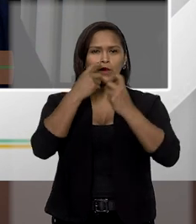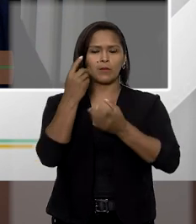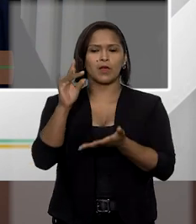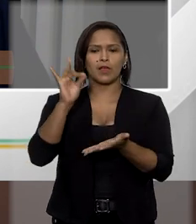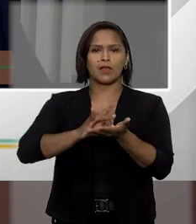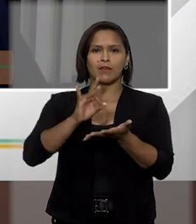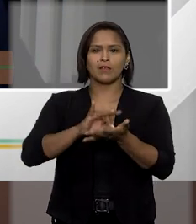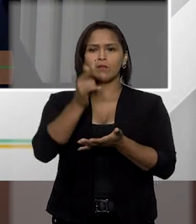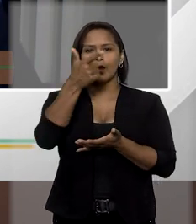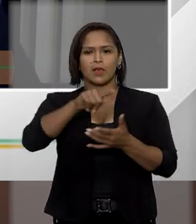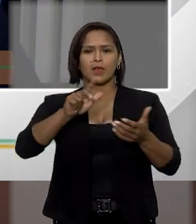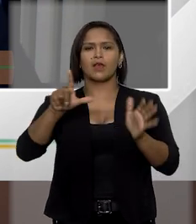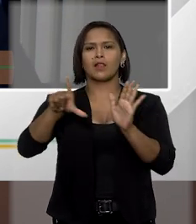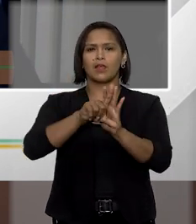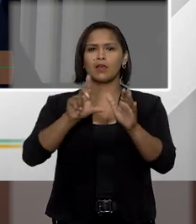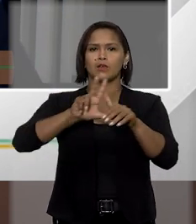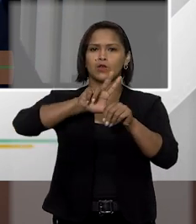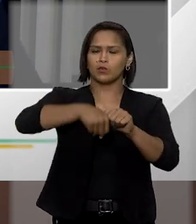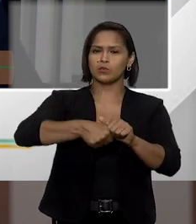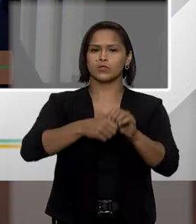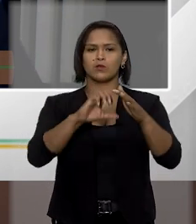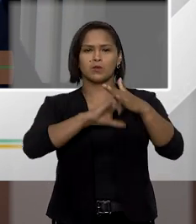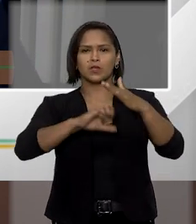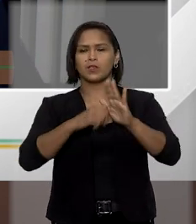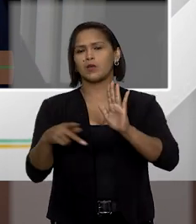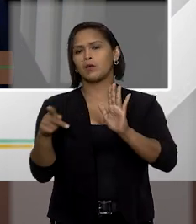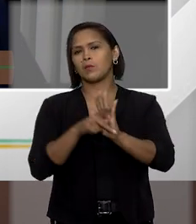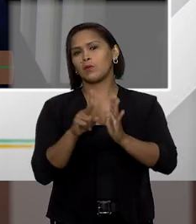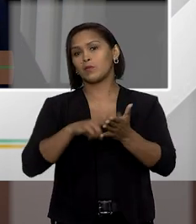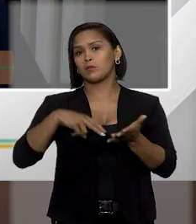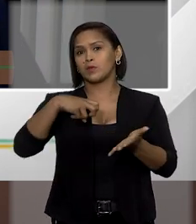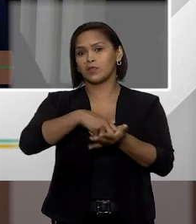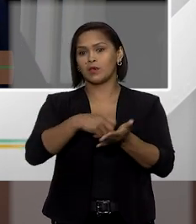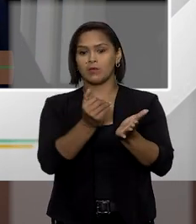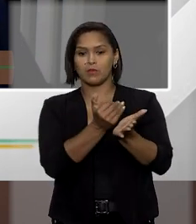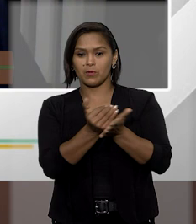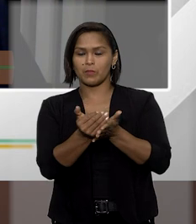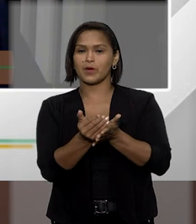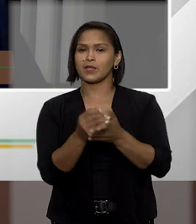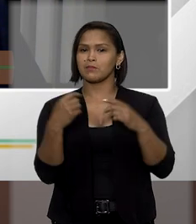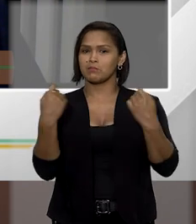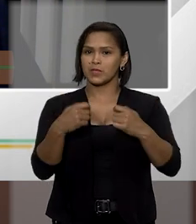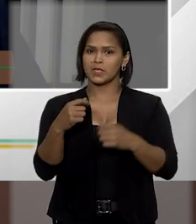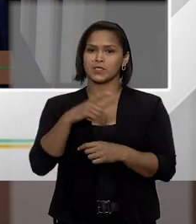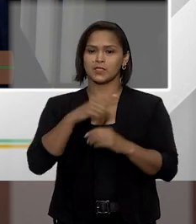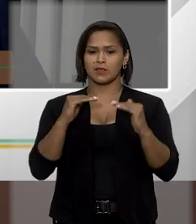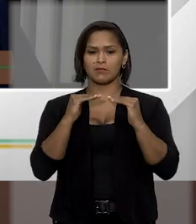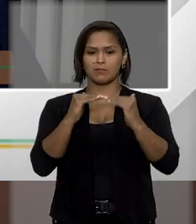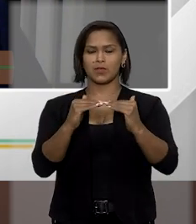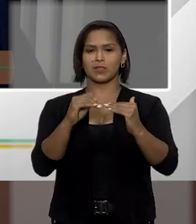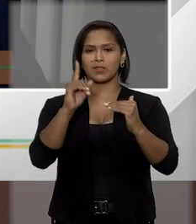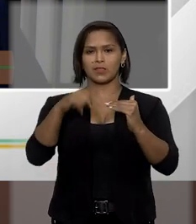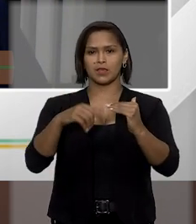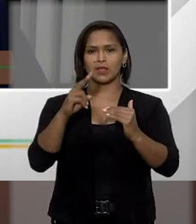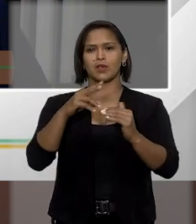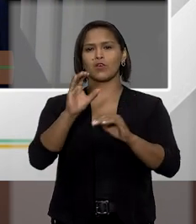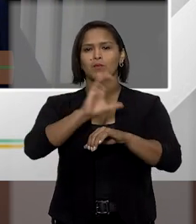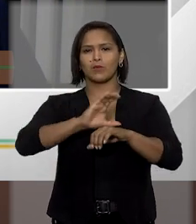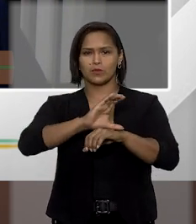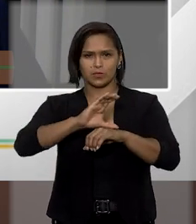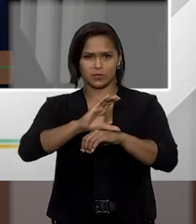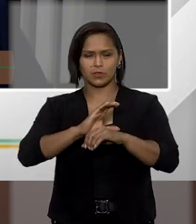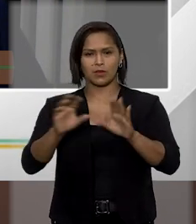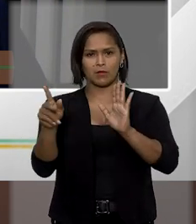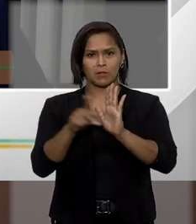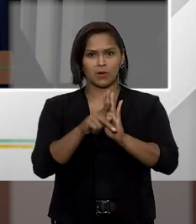de reafirmar que a lei anticorrupção empresarial não é penal passa pela necessidade de mantê-la considerada como